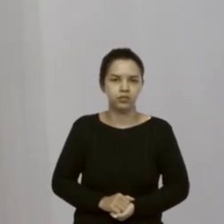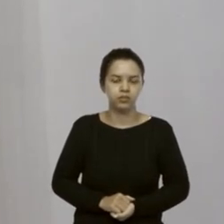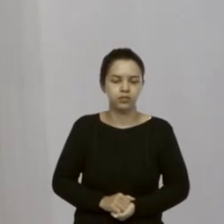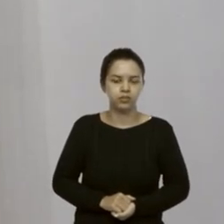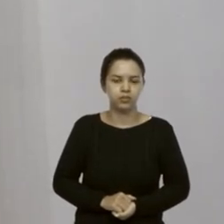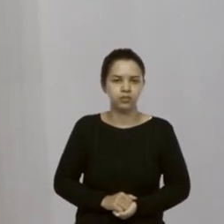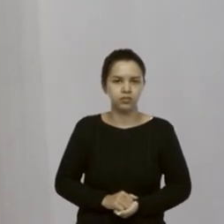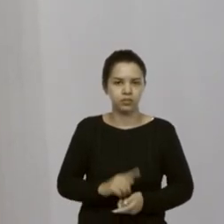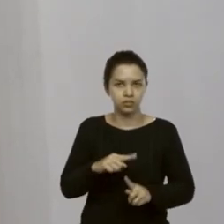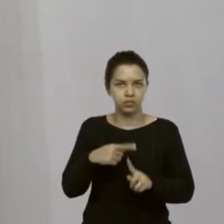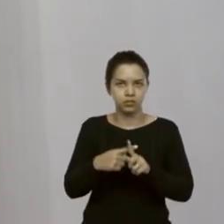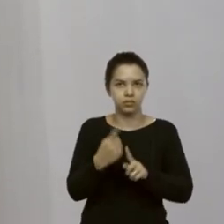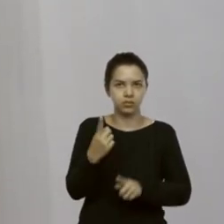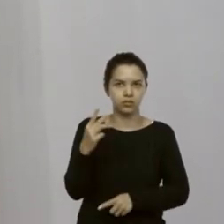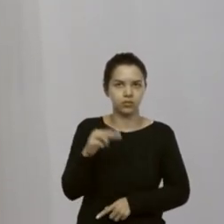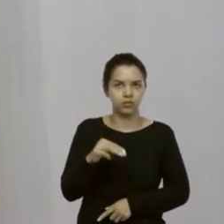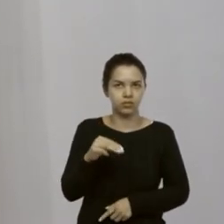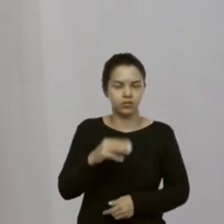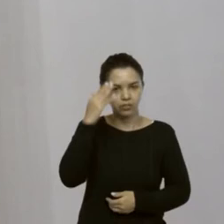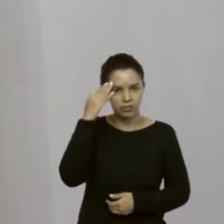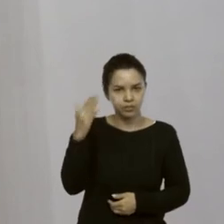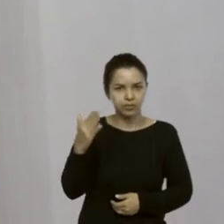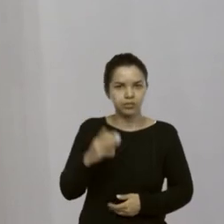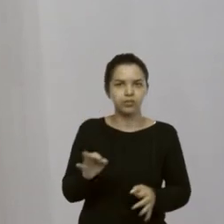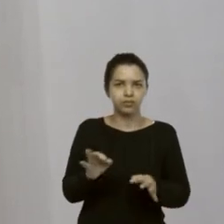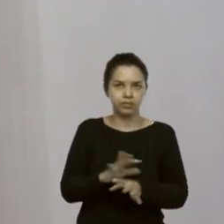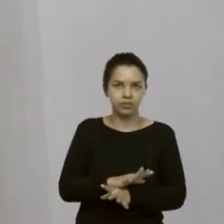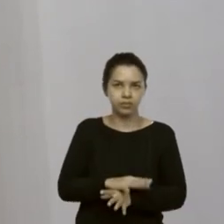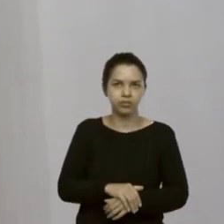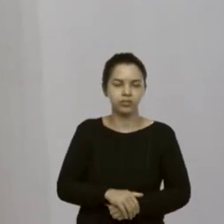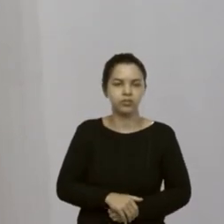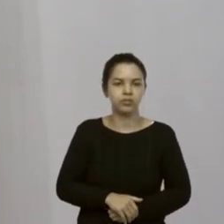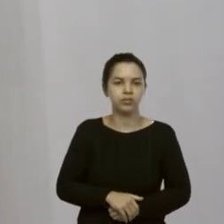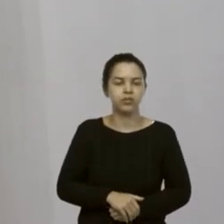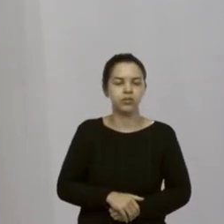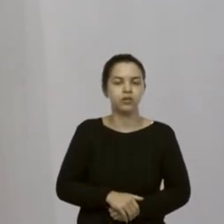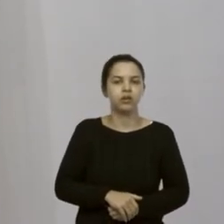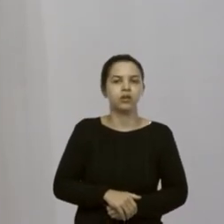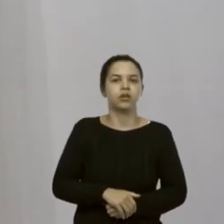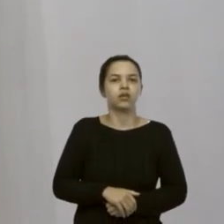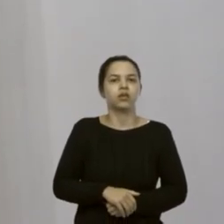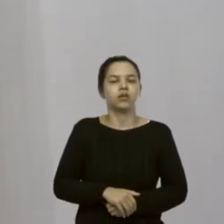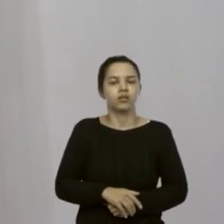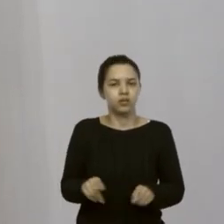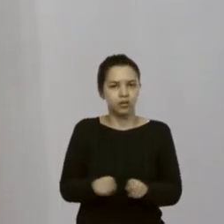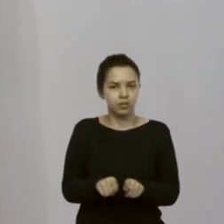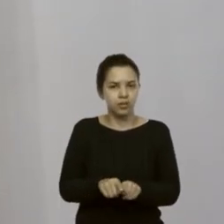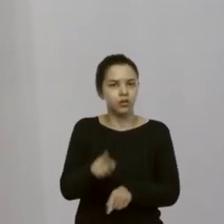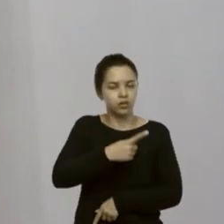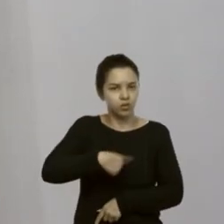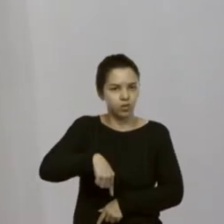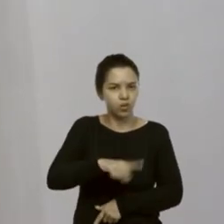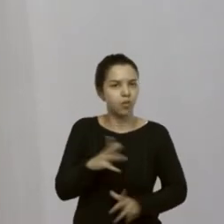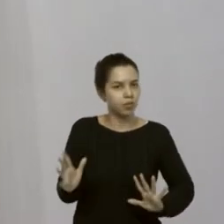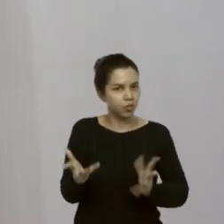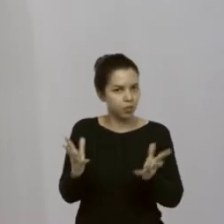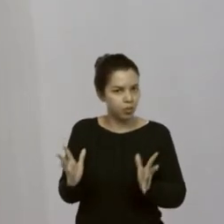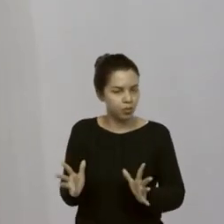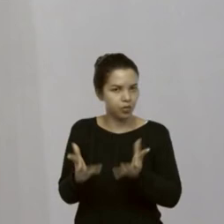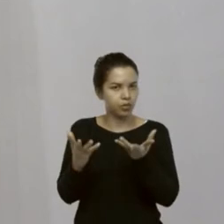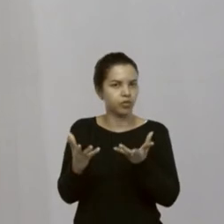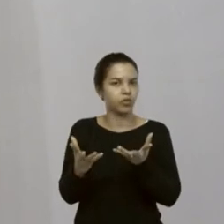Mais dois minutos. Senhor presidente, encerrando já. Agências de propaganda e acadêmicos. Devemos promover ainda uma reunião com os